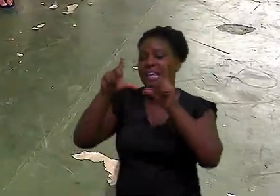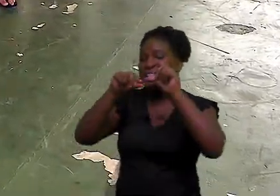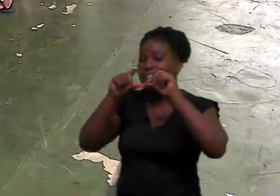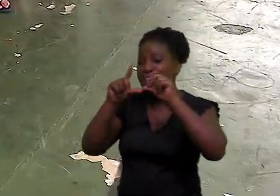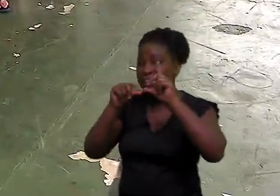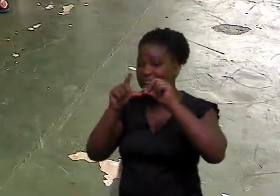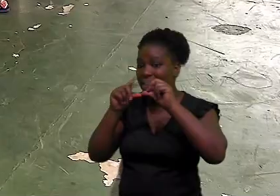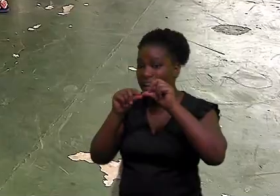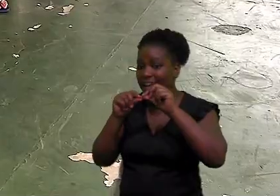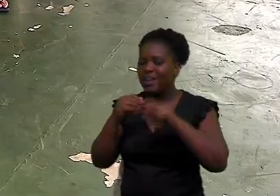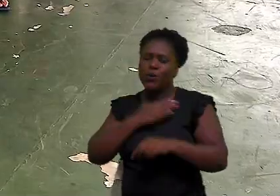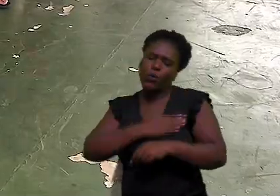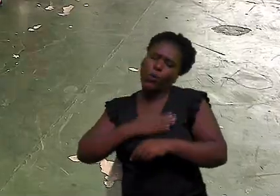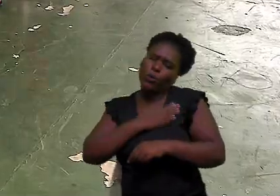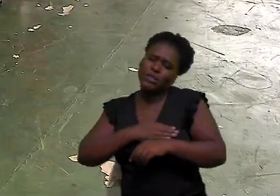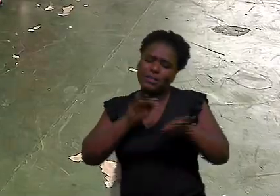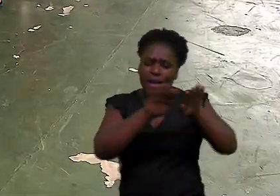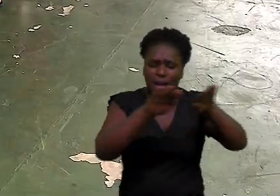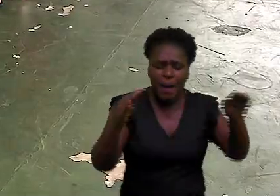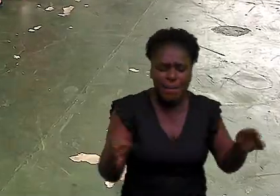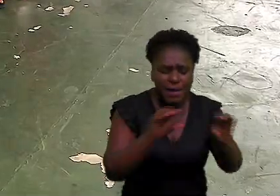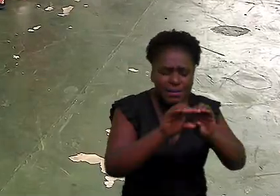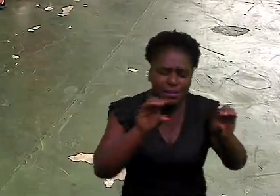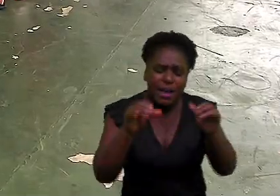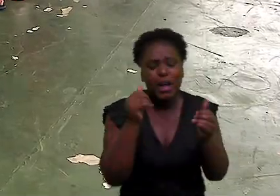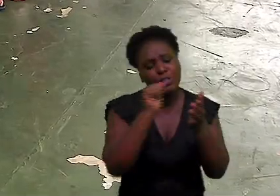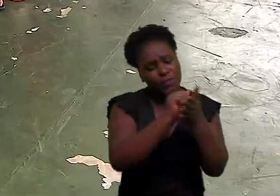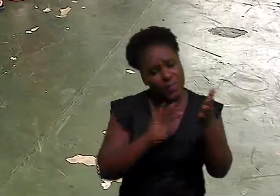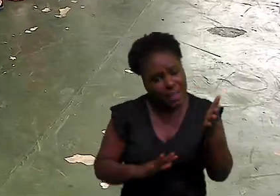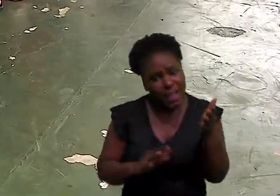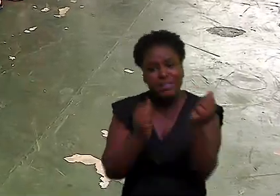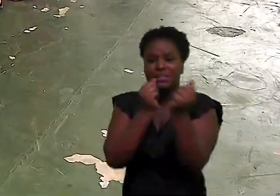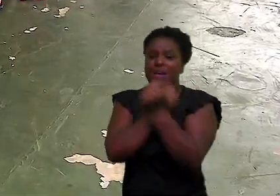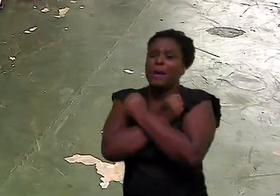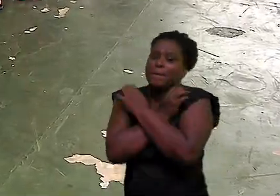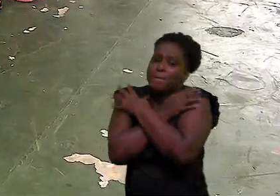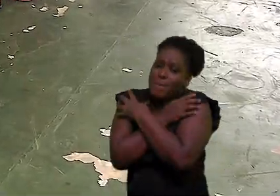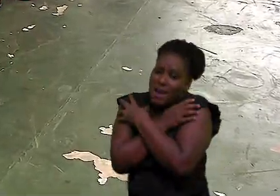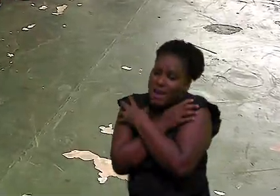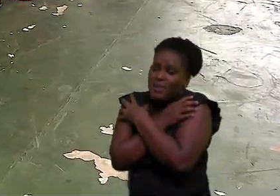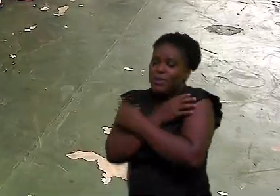sua visita em nossa sala. Um abraço, 4B.